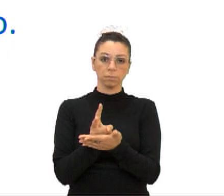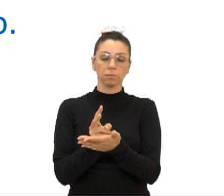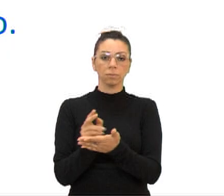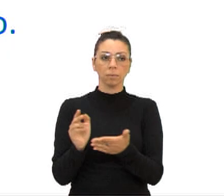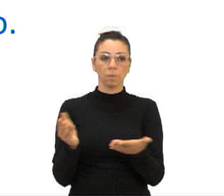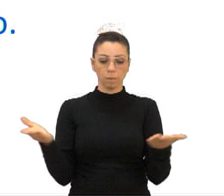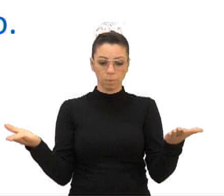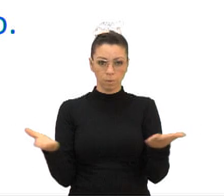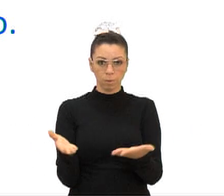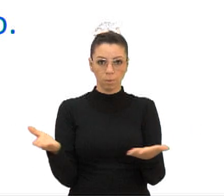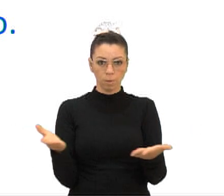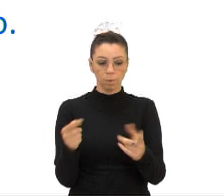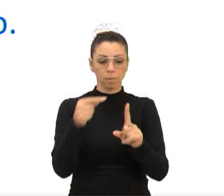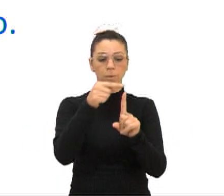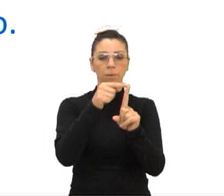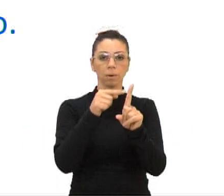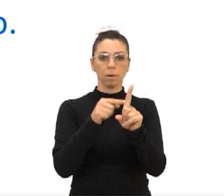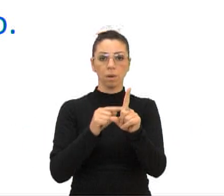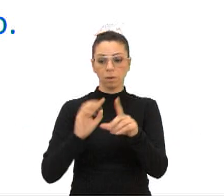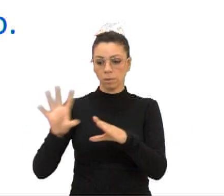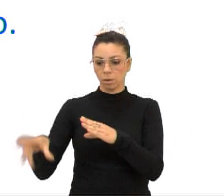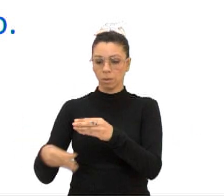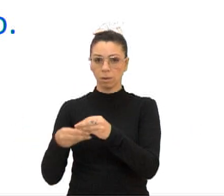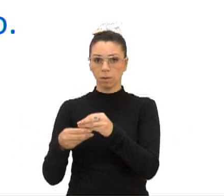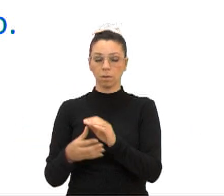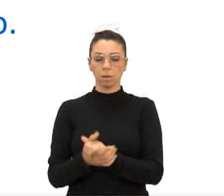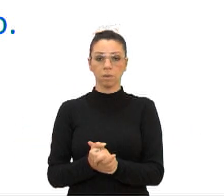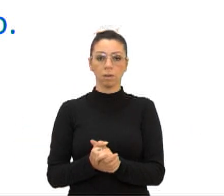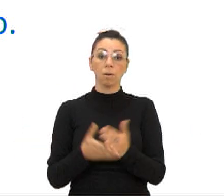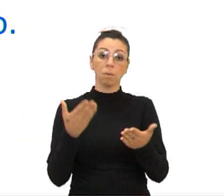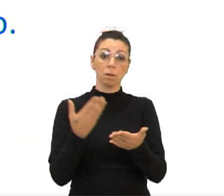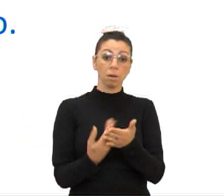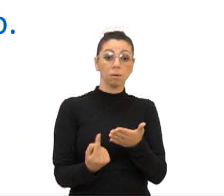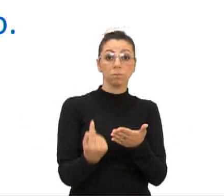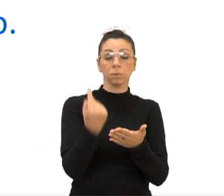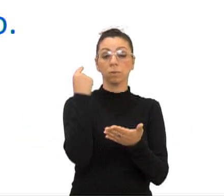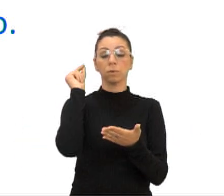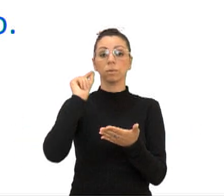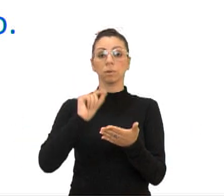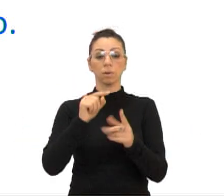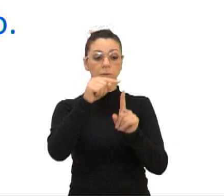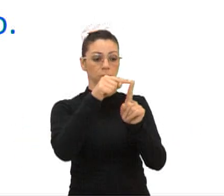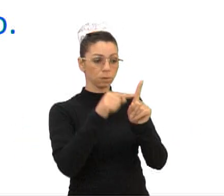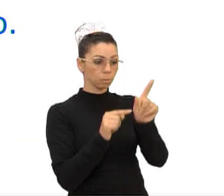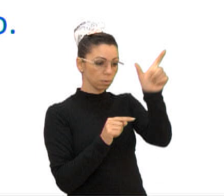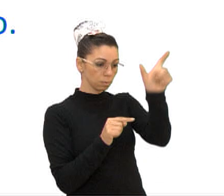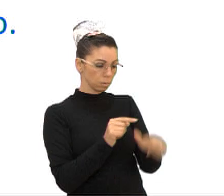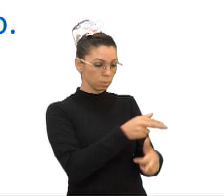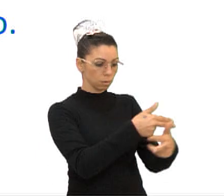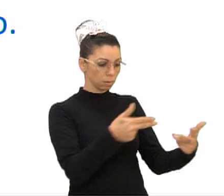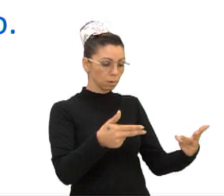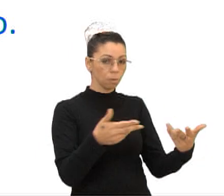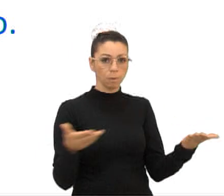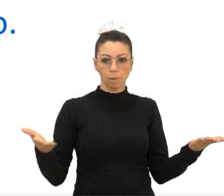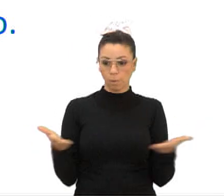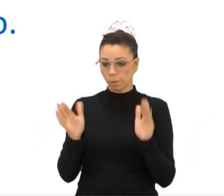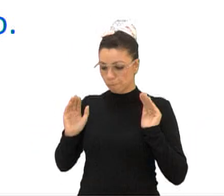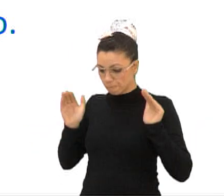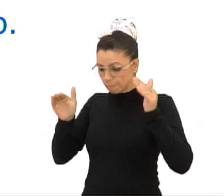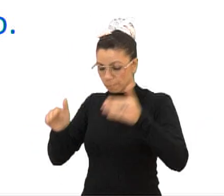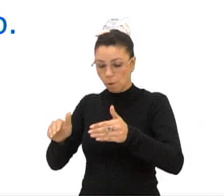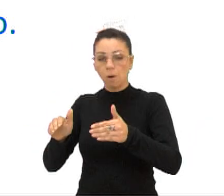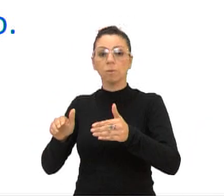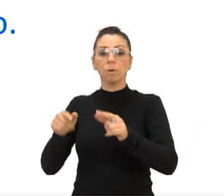hoje sobre os tipos de predicado. Na aula passada, nós falamos de tipos de sujeito. Hoje nós vamos falar tipos